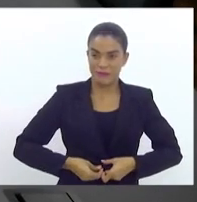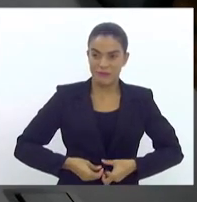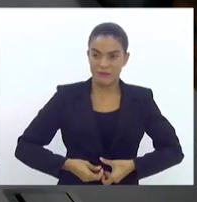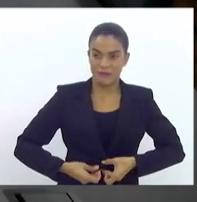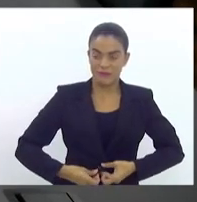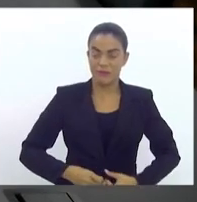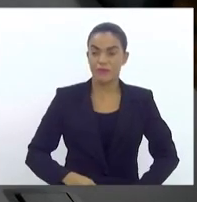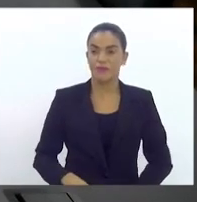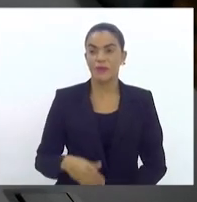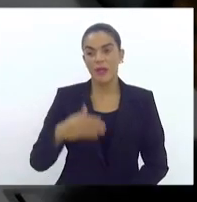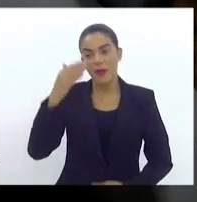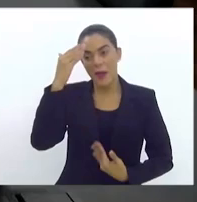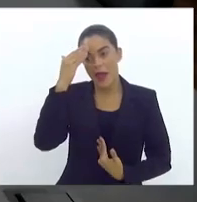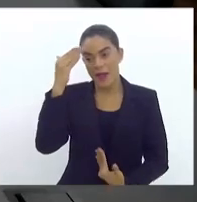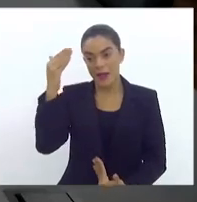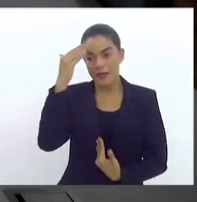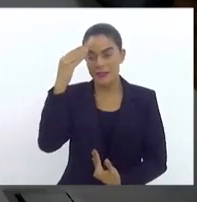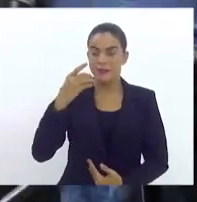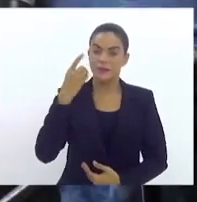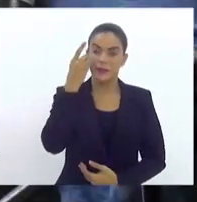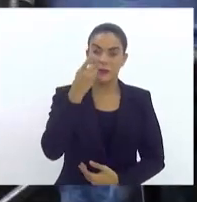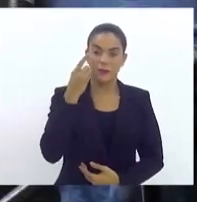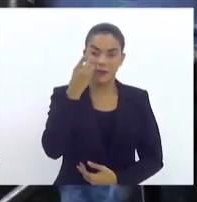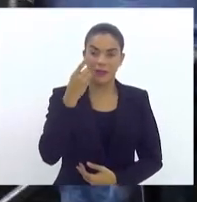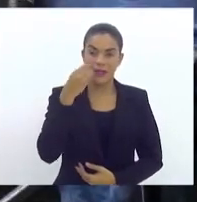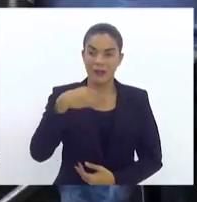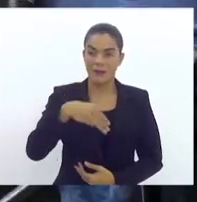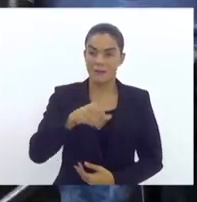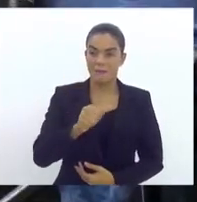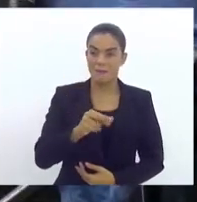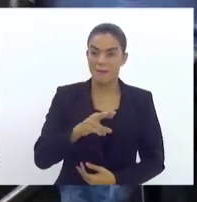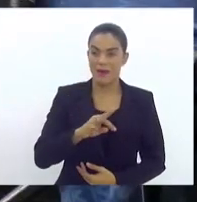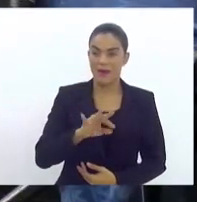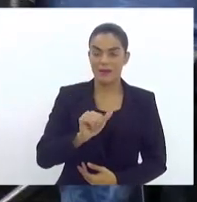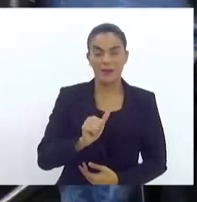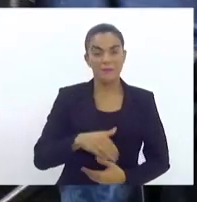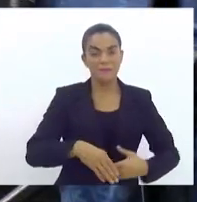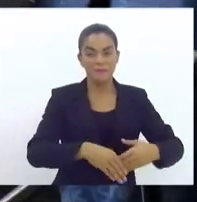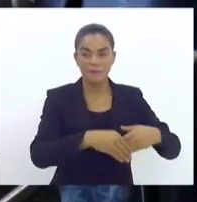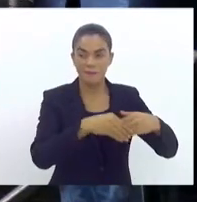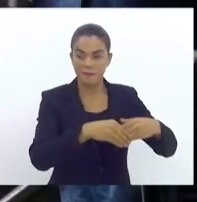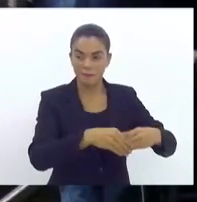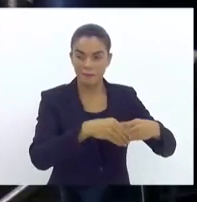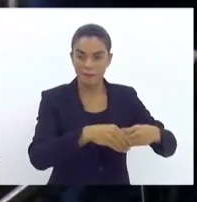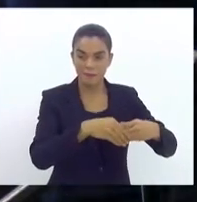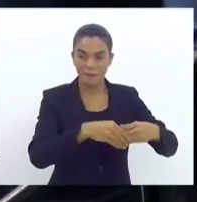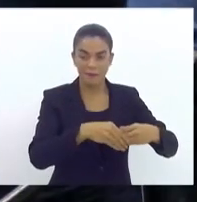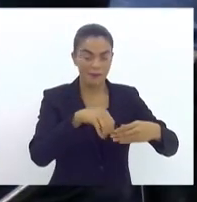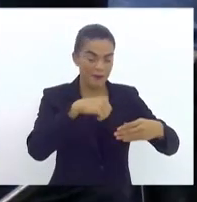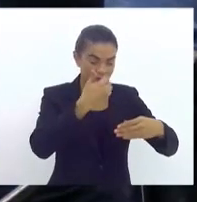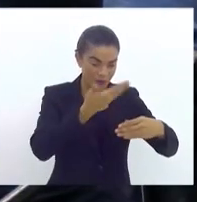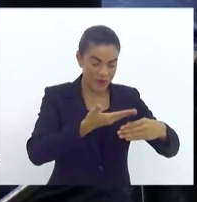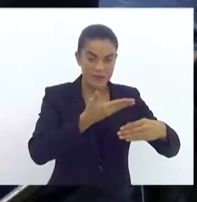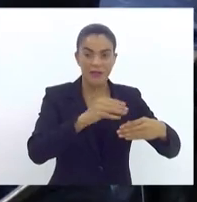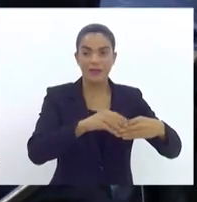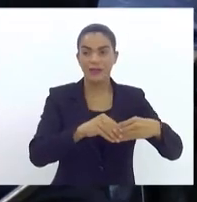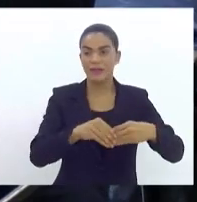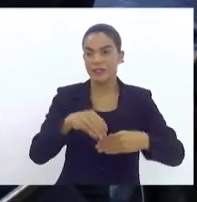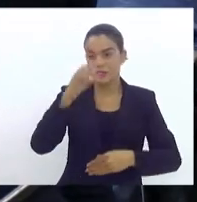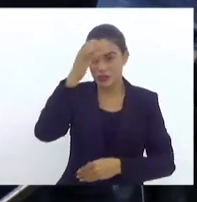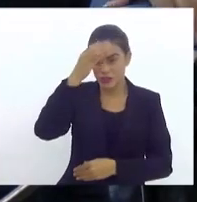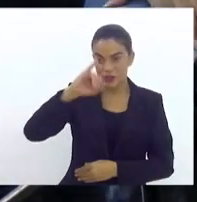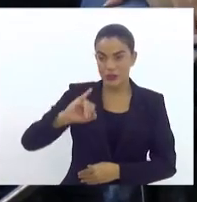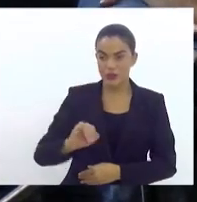convite Eu que agradeço deputada Marta Rocha comprimento na pessoa de vossa excelência deputada